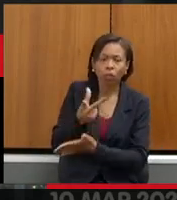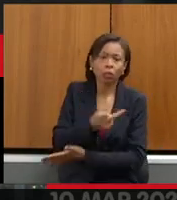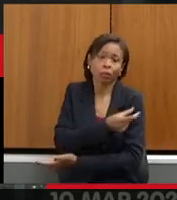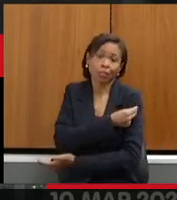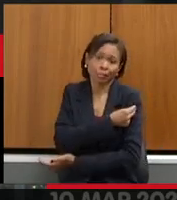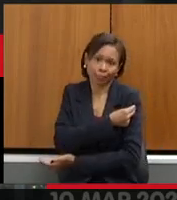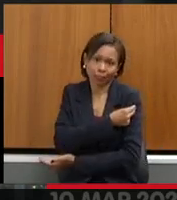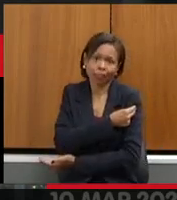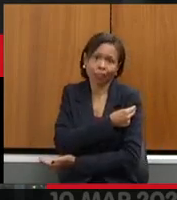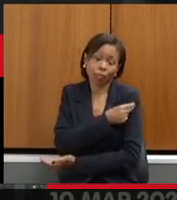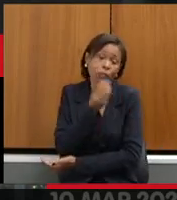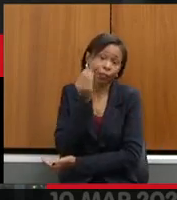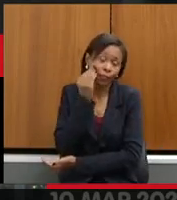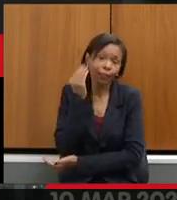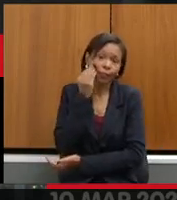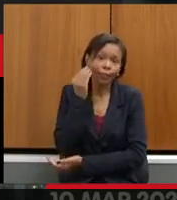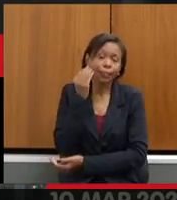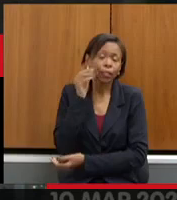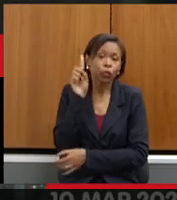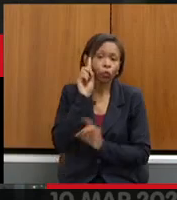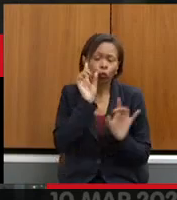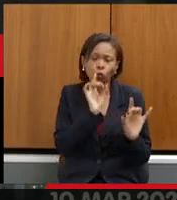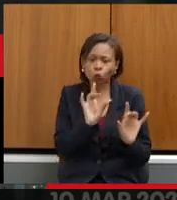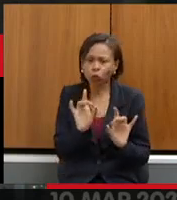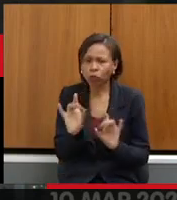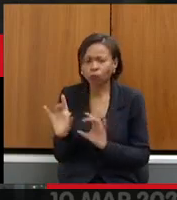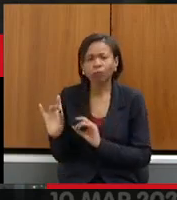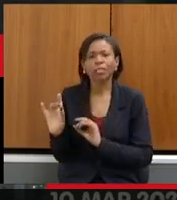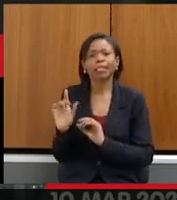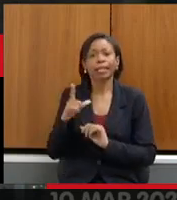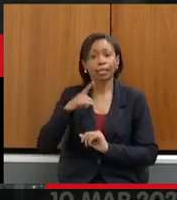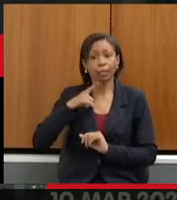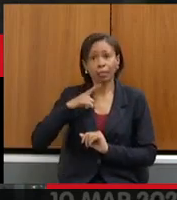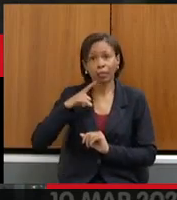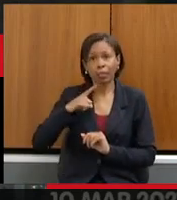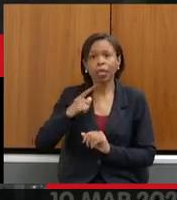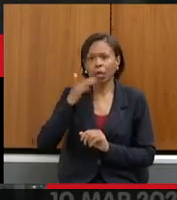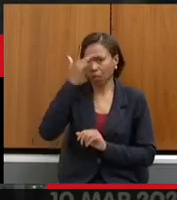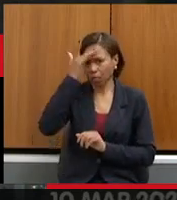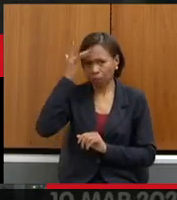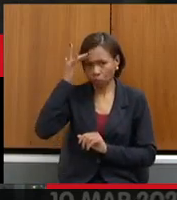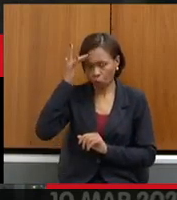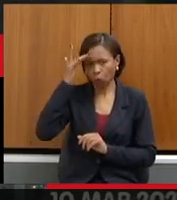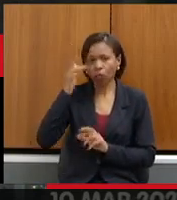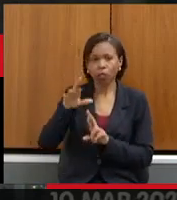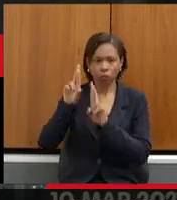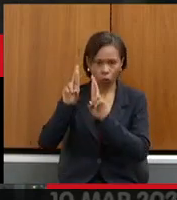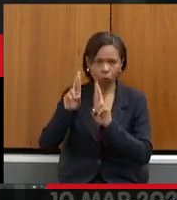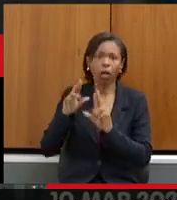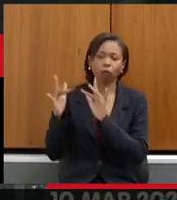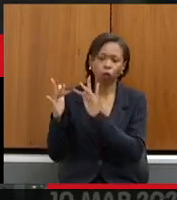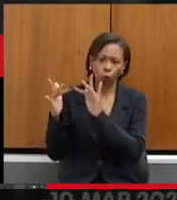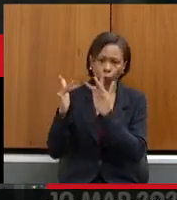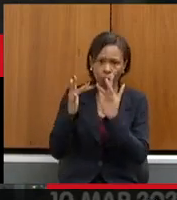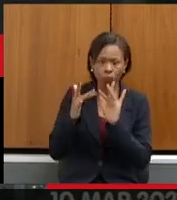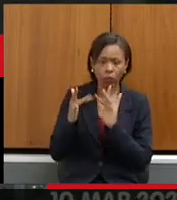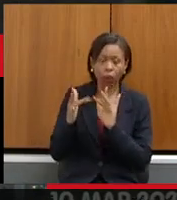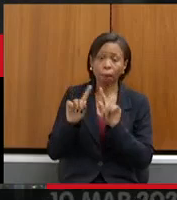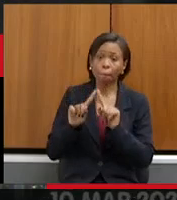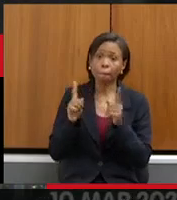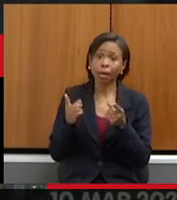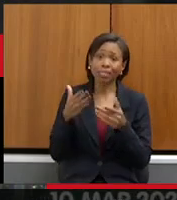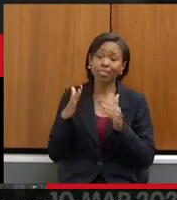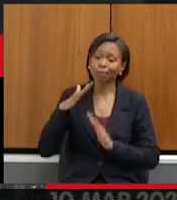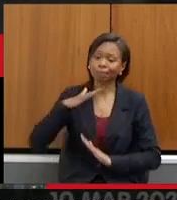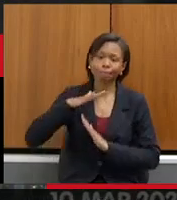busca de aquisição de vacinas é o que nós estamos fazendo diariamente nós temos servidores dentro de casa aí esses contatos o que acontece são